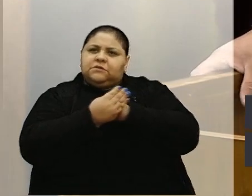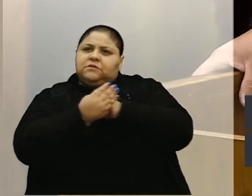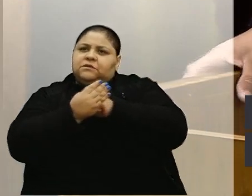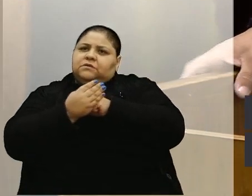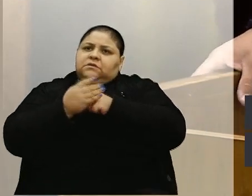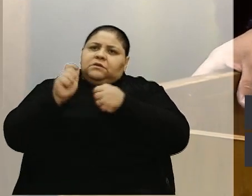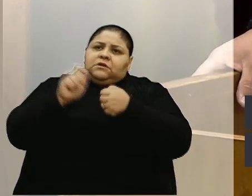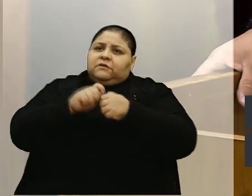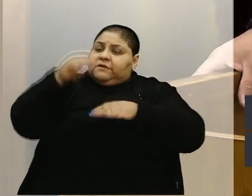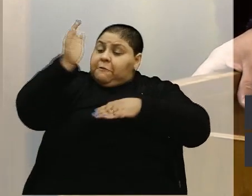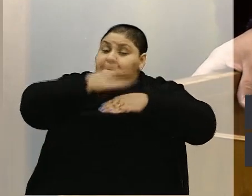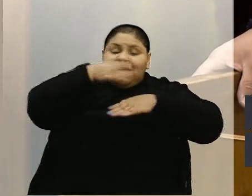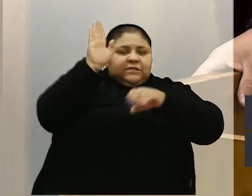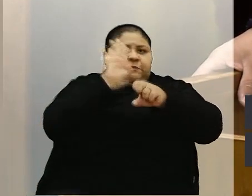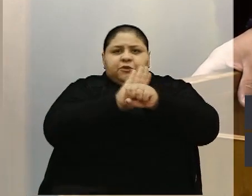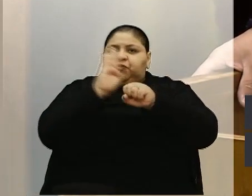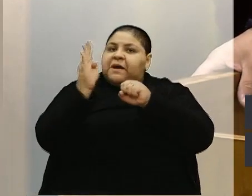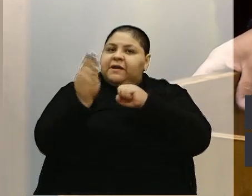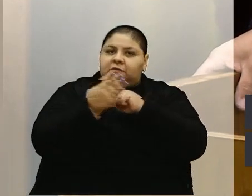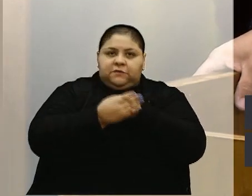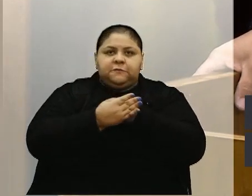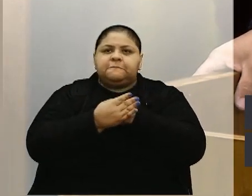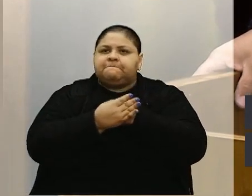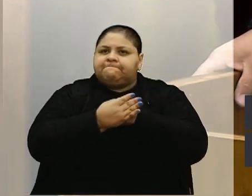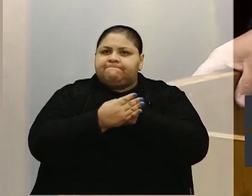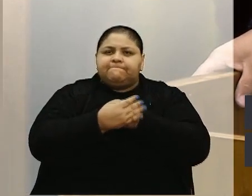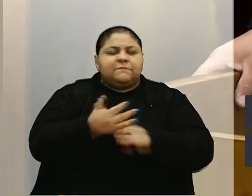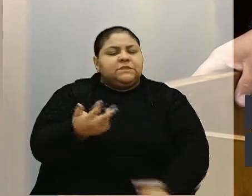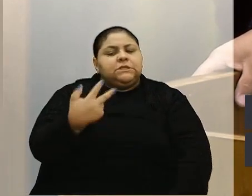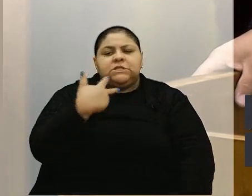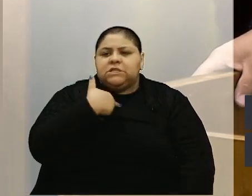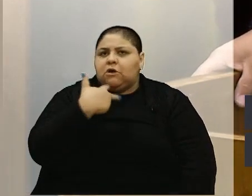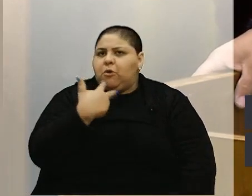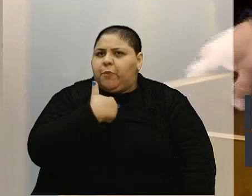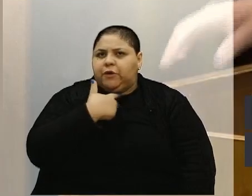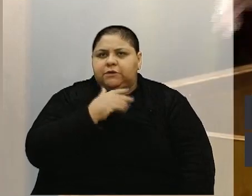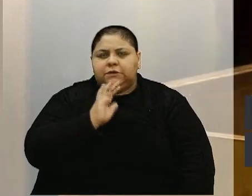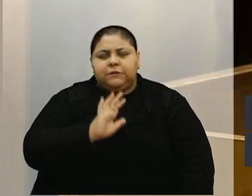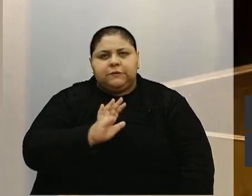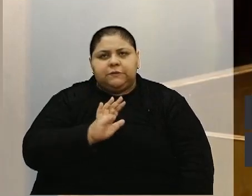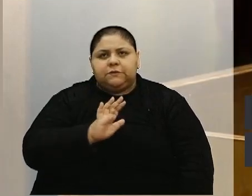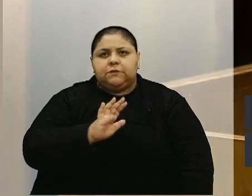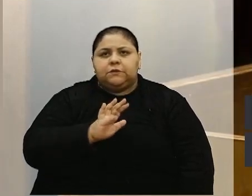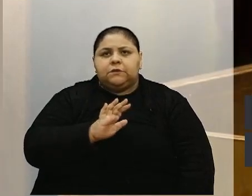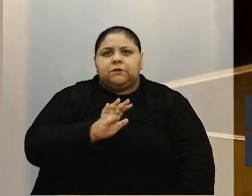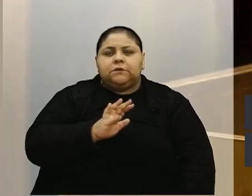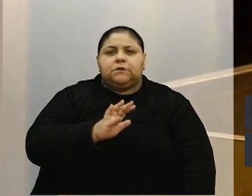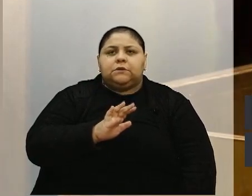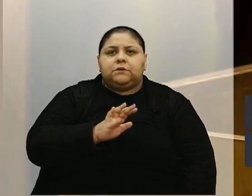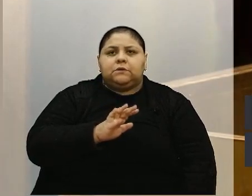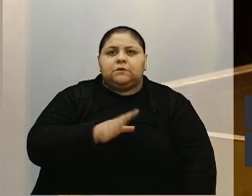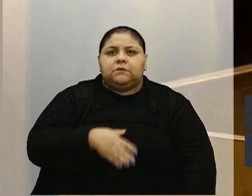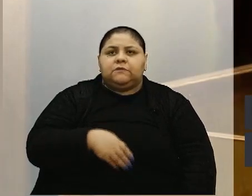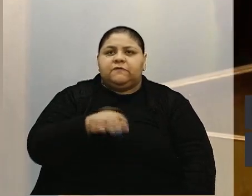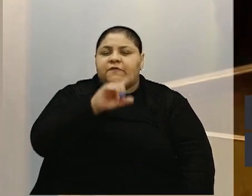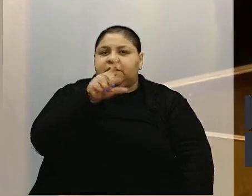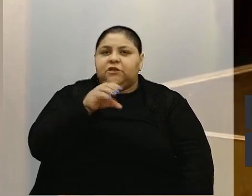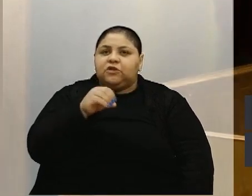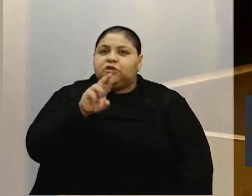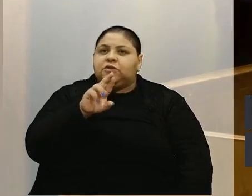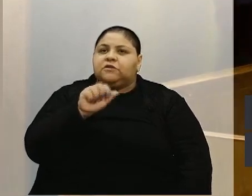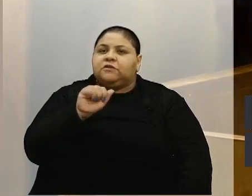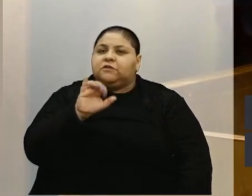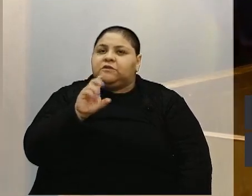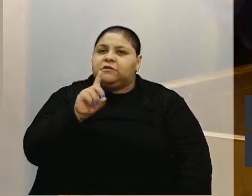Fazer mais pelos bairros. Não pode ficar assim, meu amigo, filho do Zoraide, grande líder.